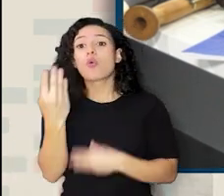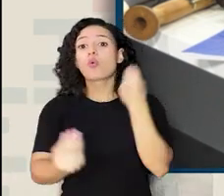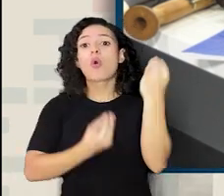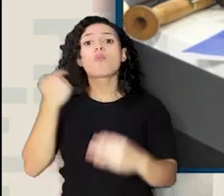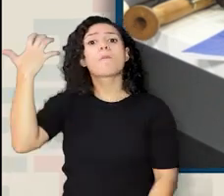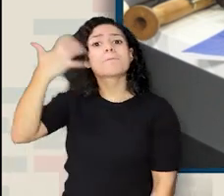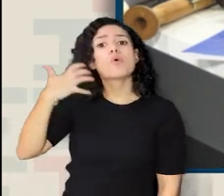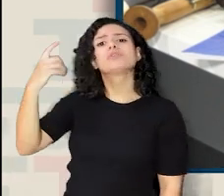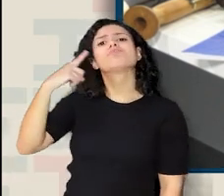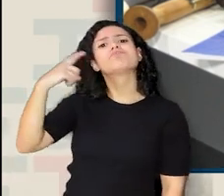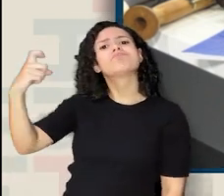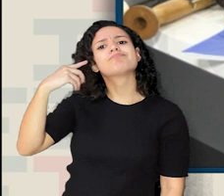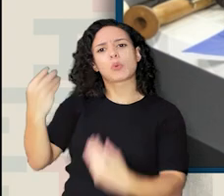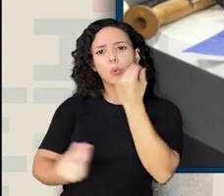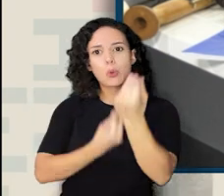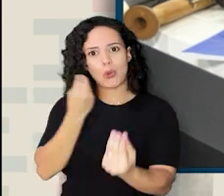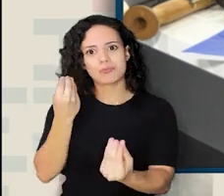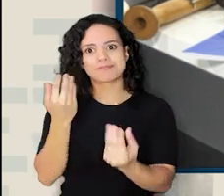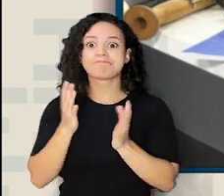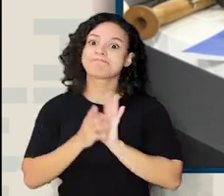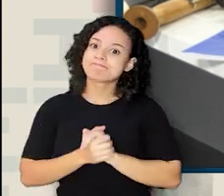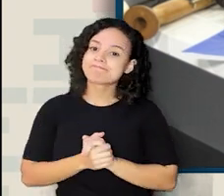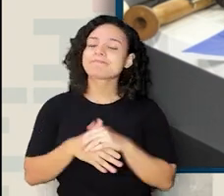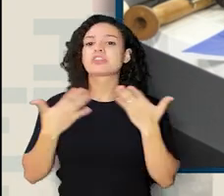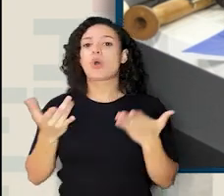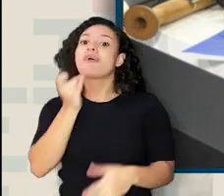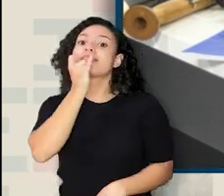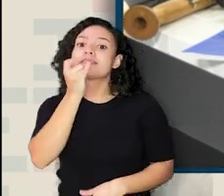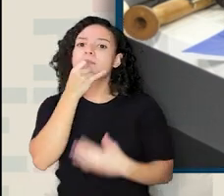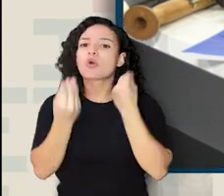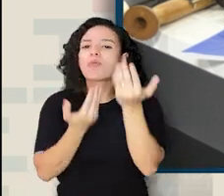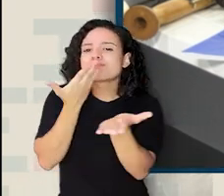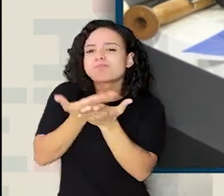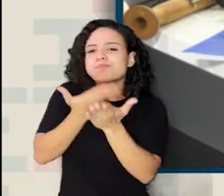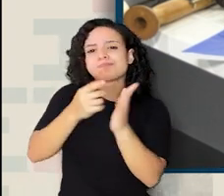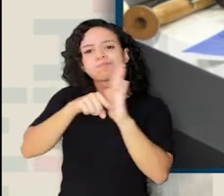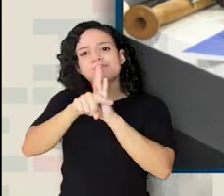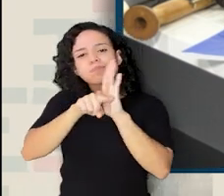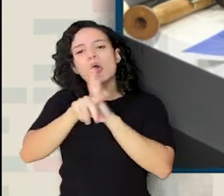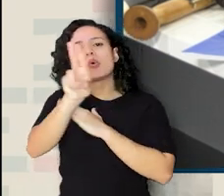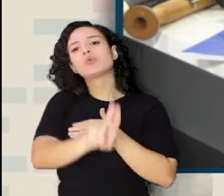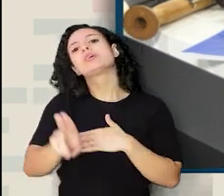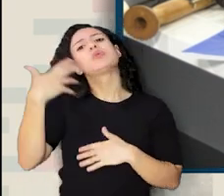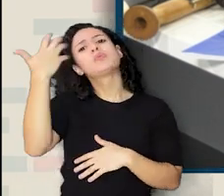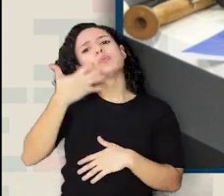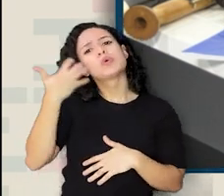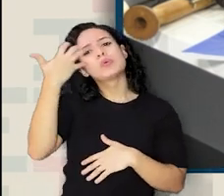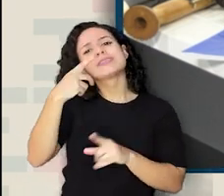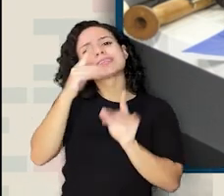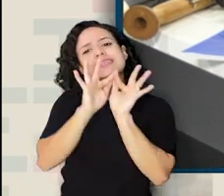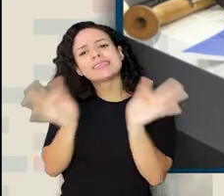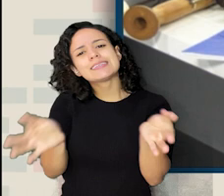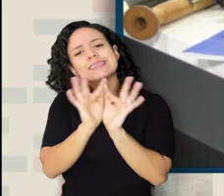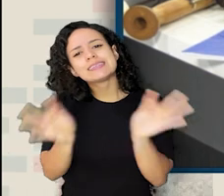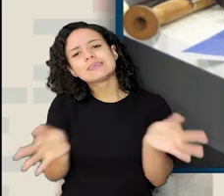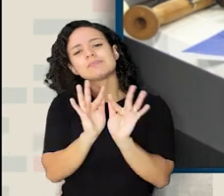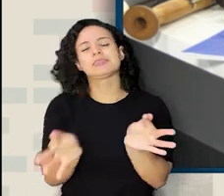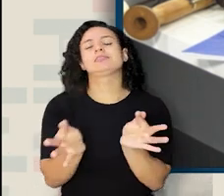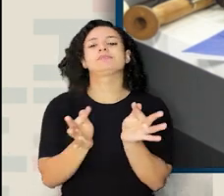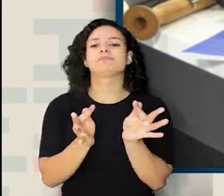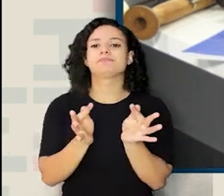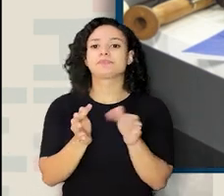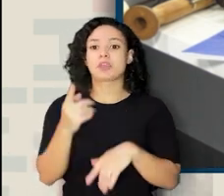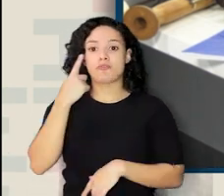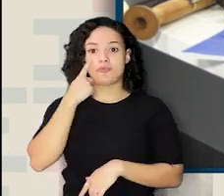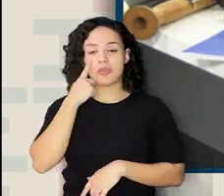você está tocando e como você quer fazer sua música, tá? Então, eu trouxe alguns exemplos de como estudar isso com pequenas melodias, pequenos